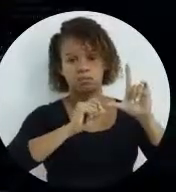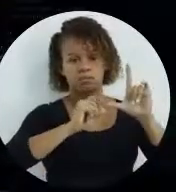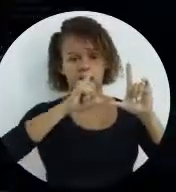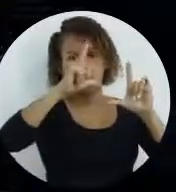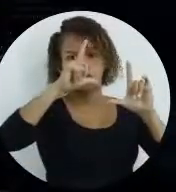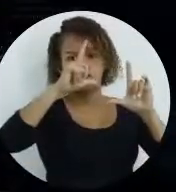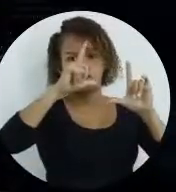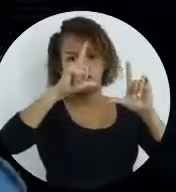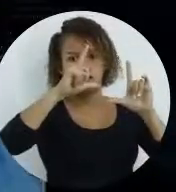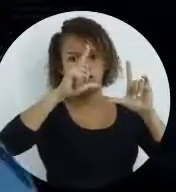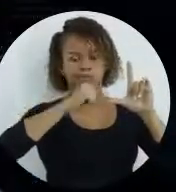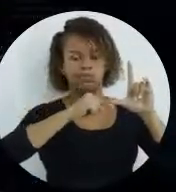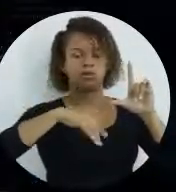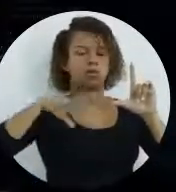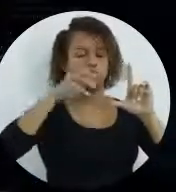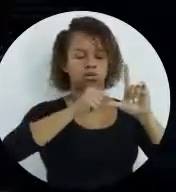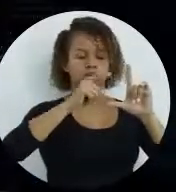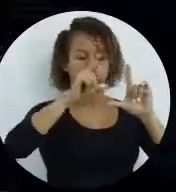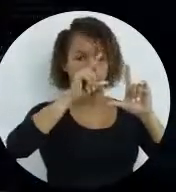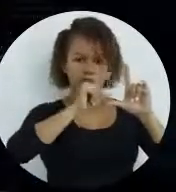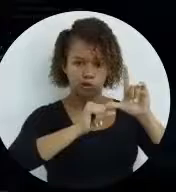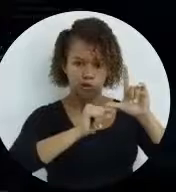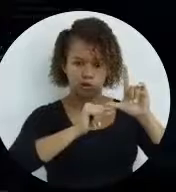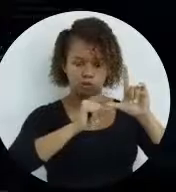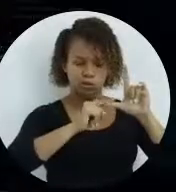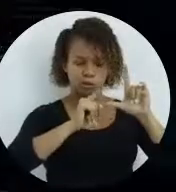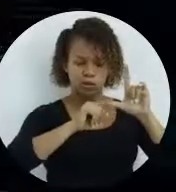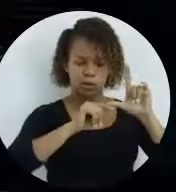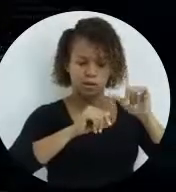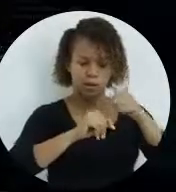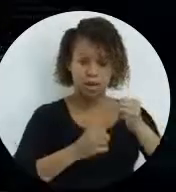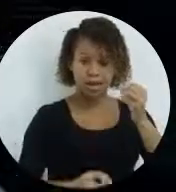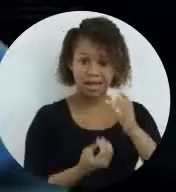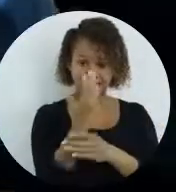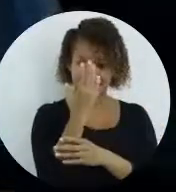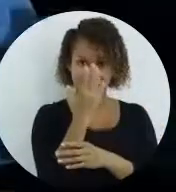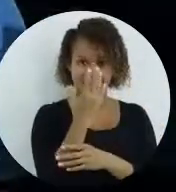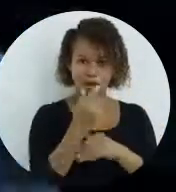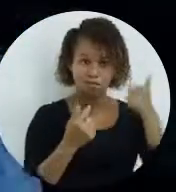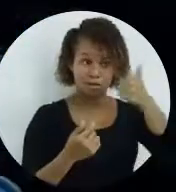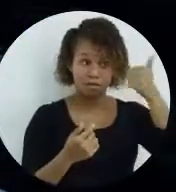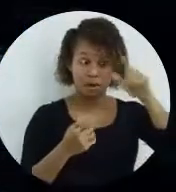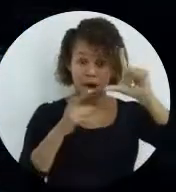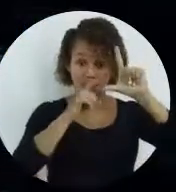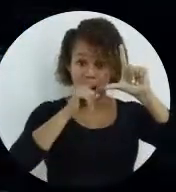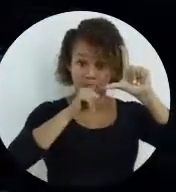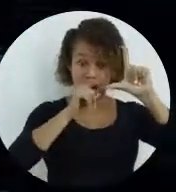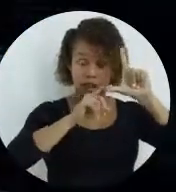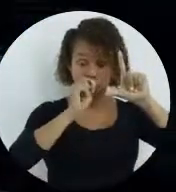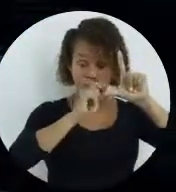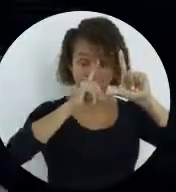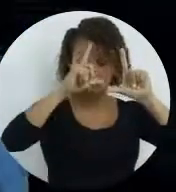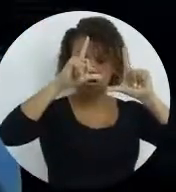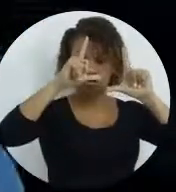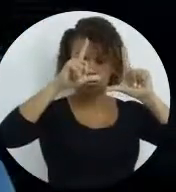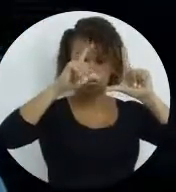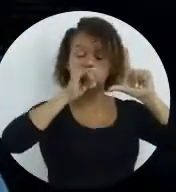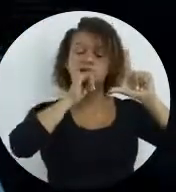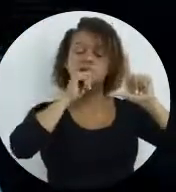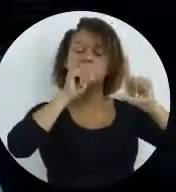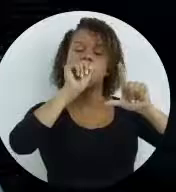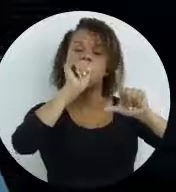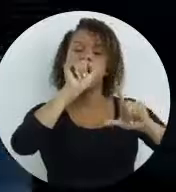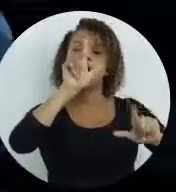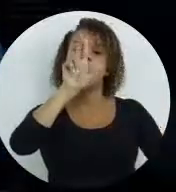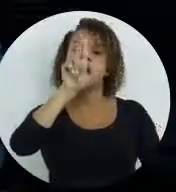Então, normalmente, variáveis tudo minúsculo, e quando você for criar um prototype, a primeira letra é maiúscula. Então, naquele caso,